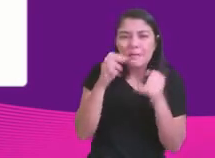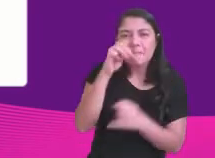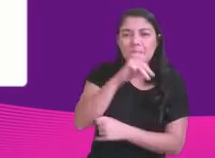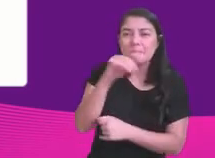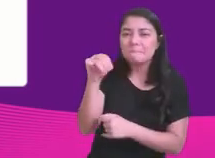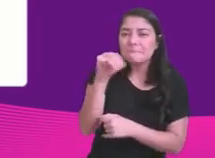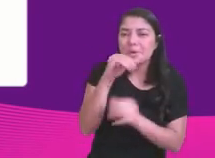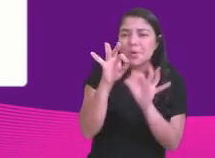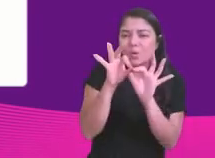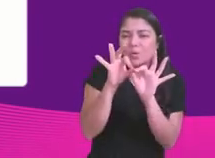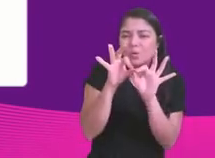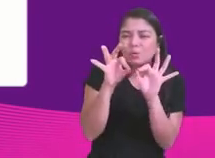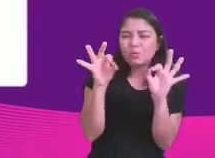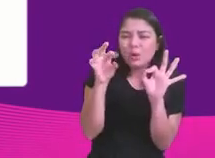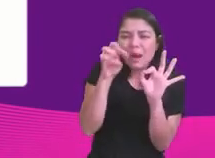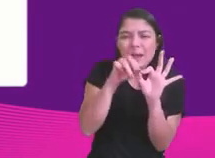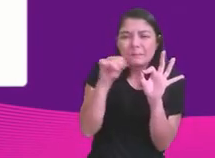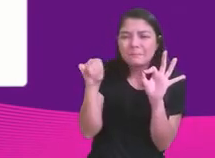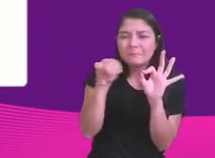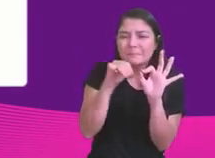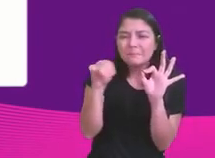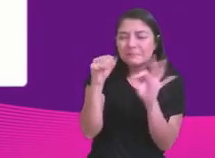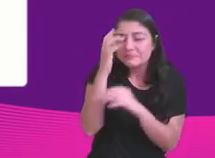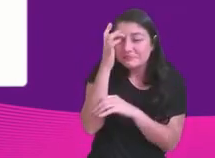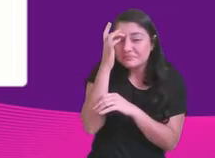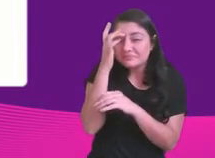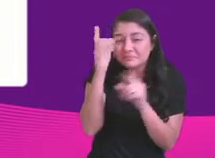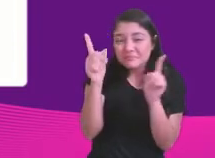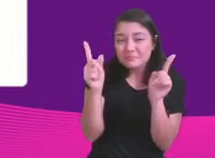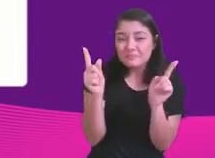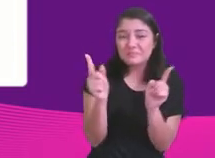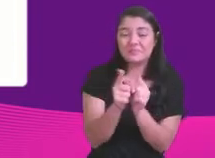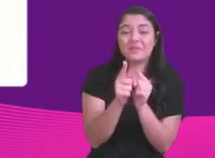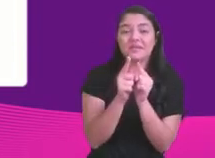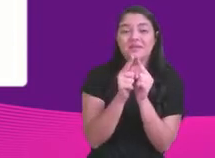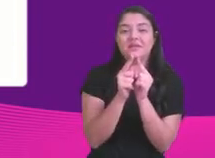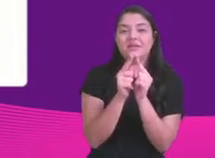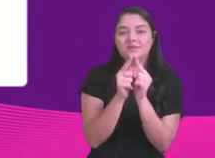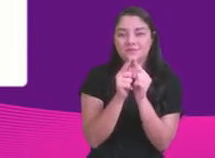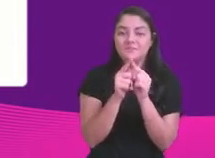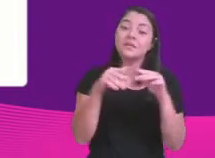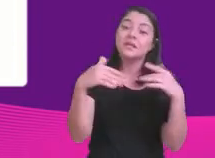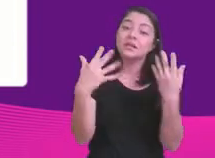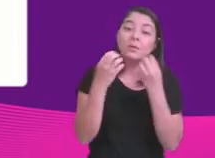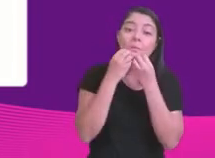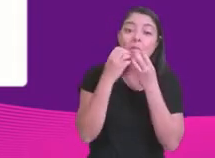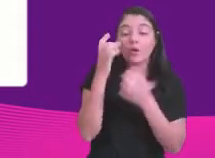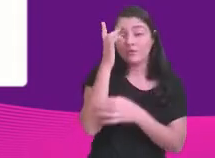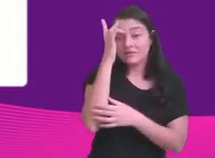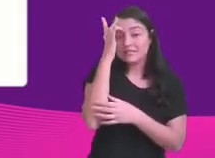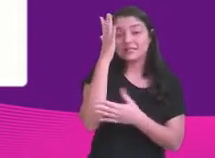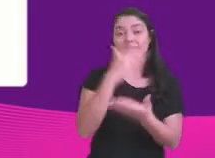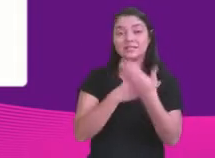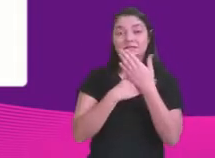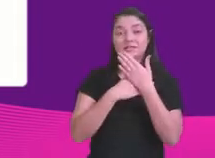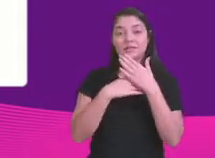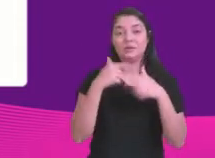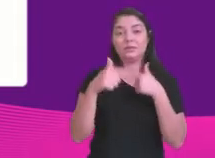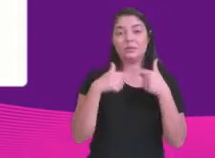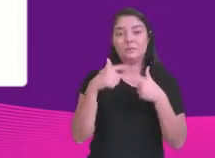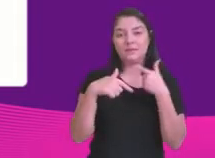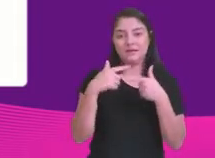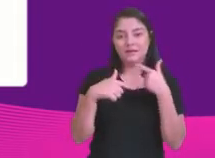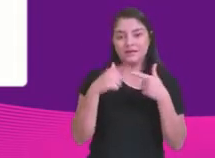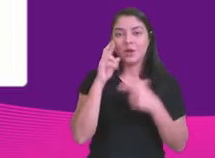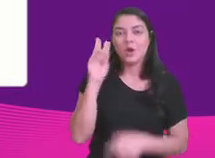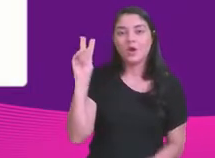em milímetros, principalmente na parede anterior, isso facilita muito o nosso trabalho. Vocês estão vendo aí